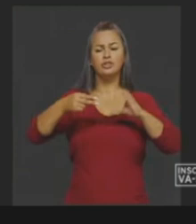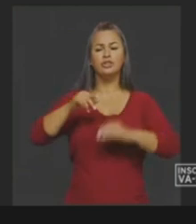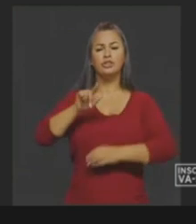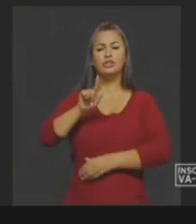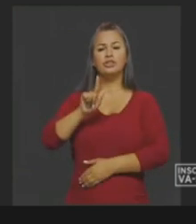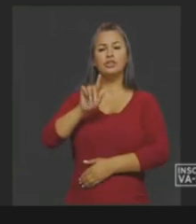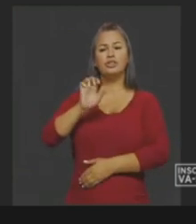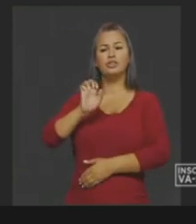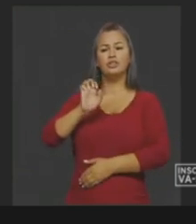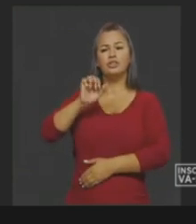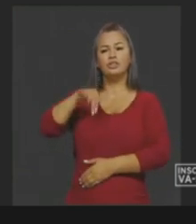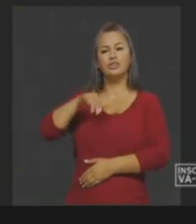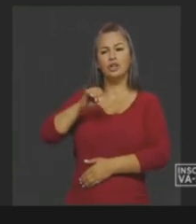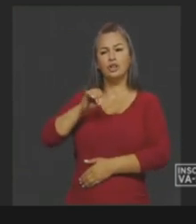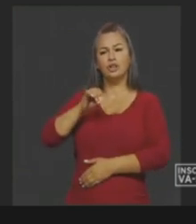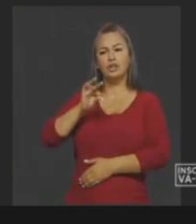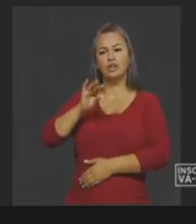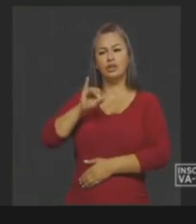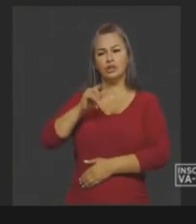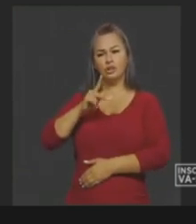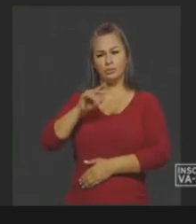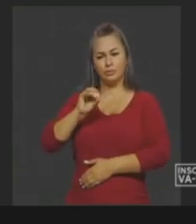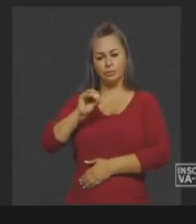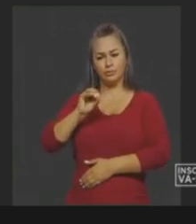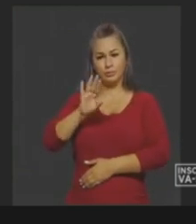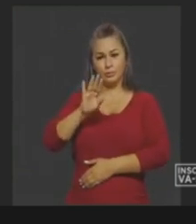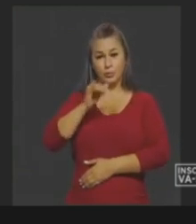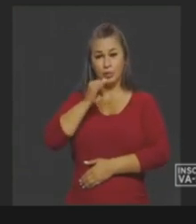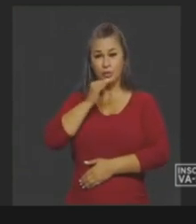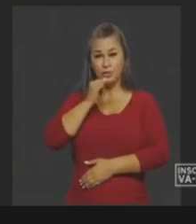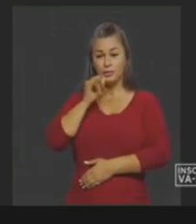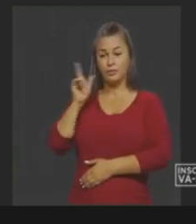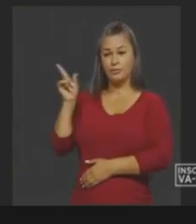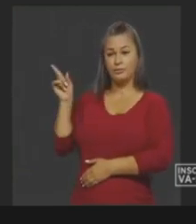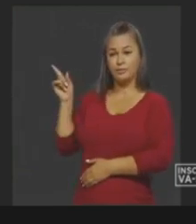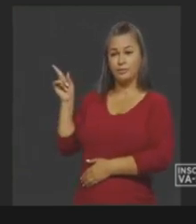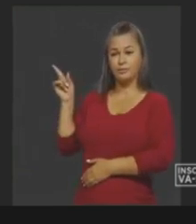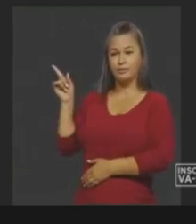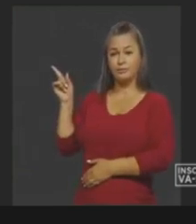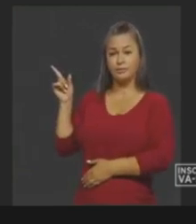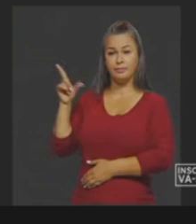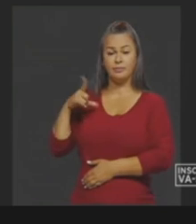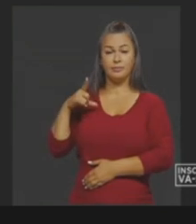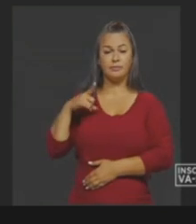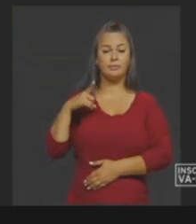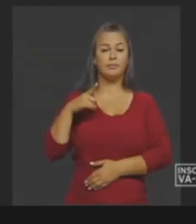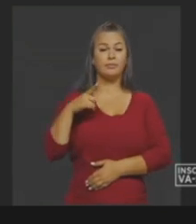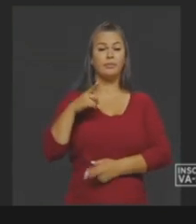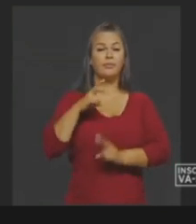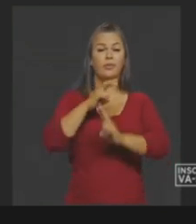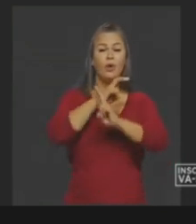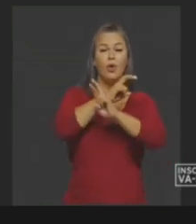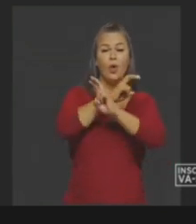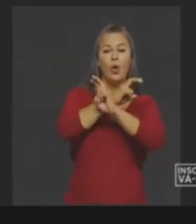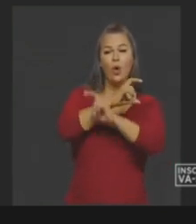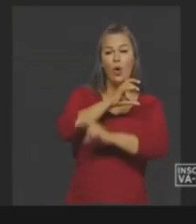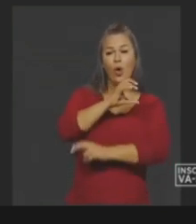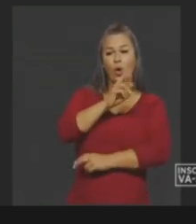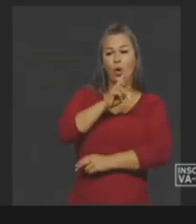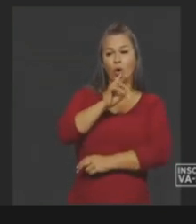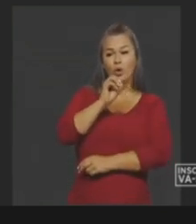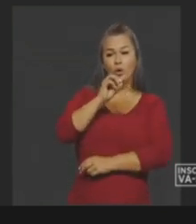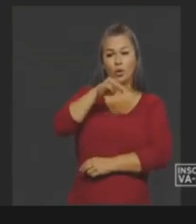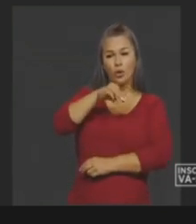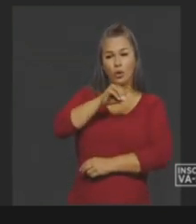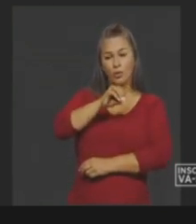naquele indivíduo, geneticamente falando agora, ok? Um par de cromossomos homólogos, cujos genes que